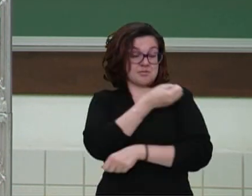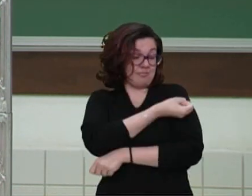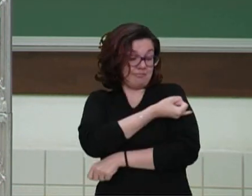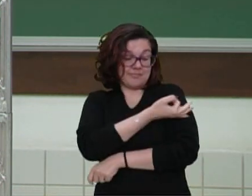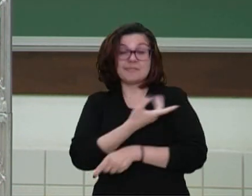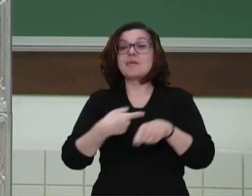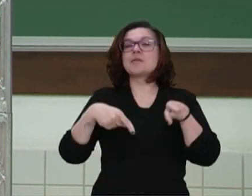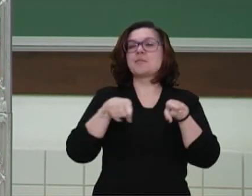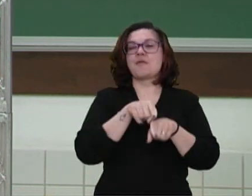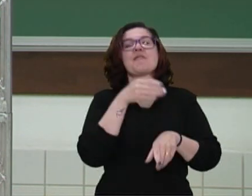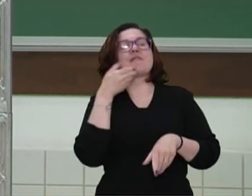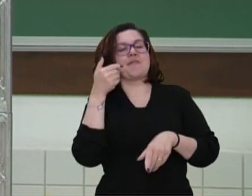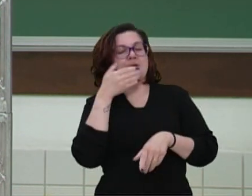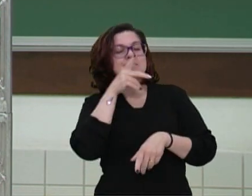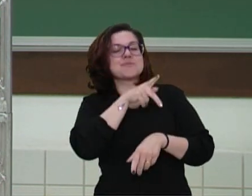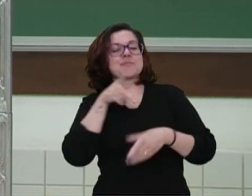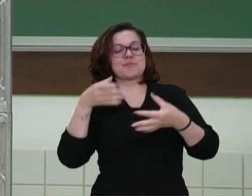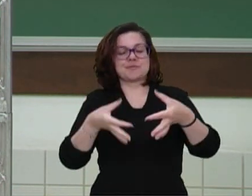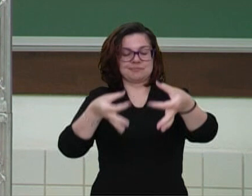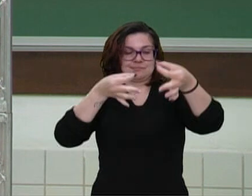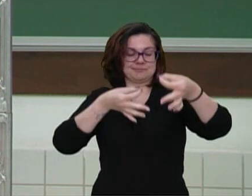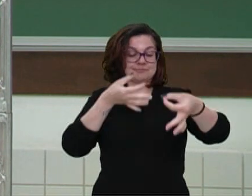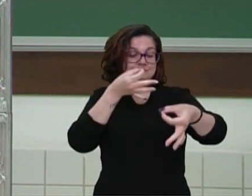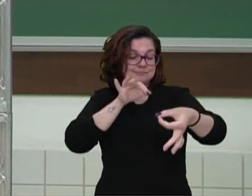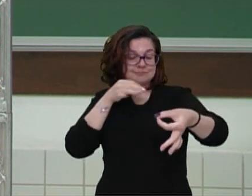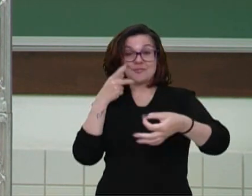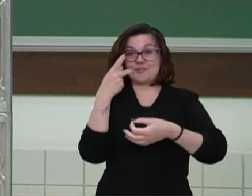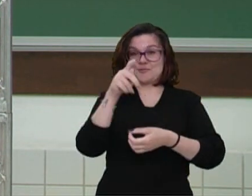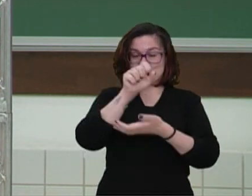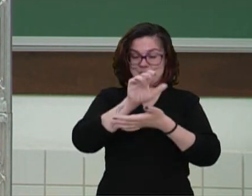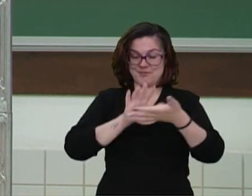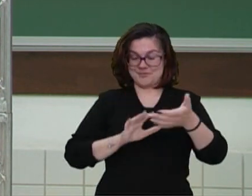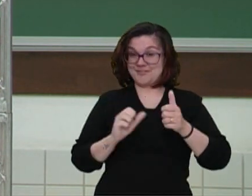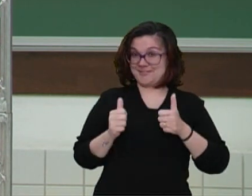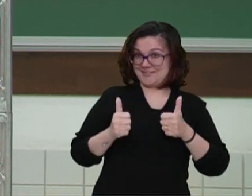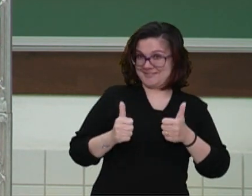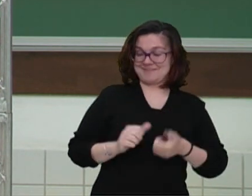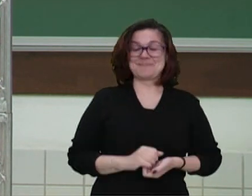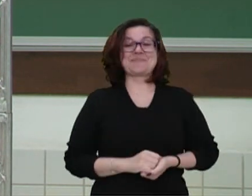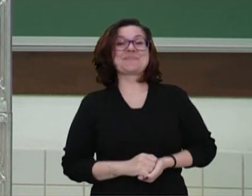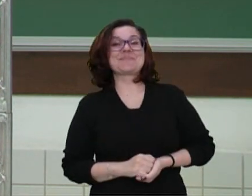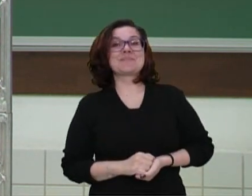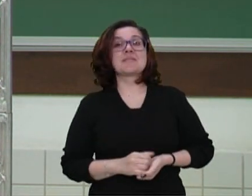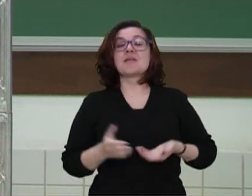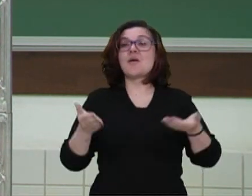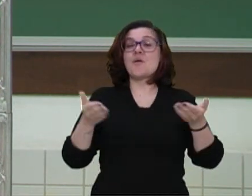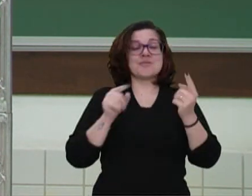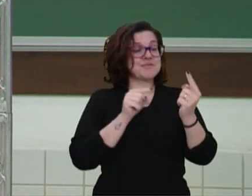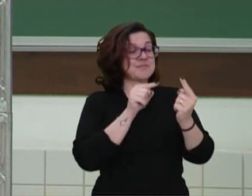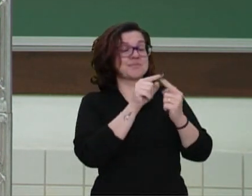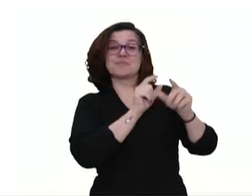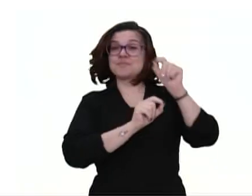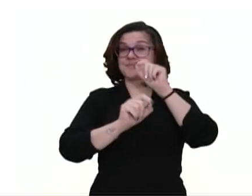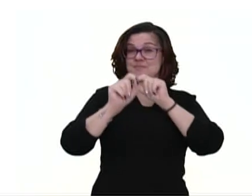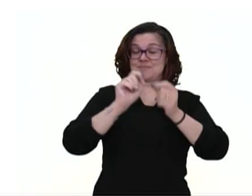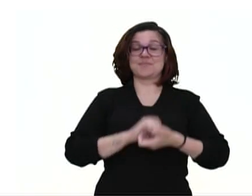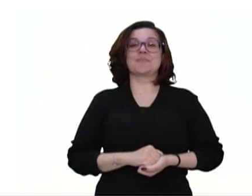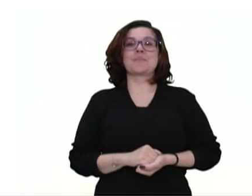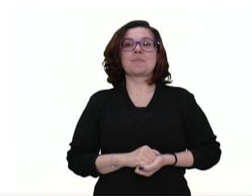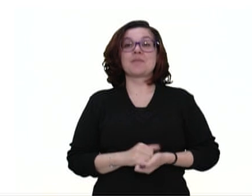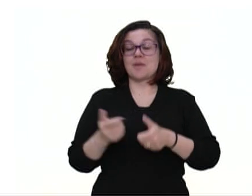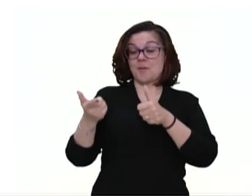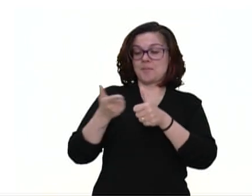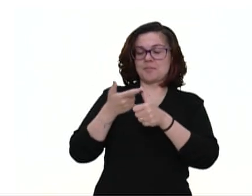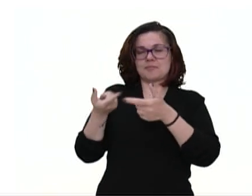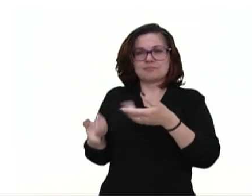série, para facilitar quando os professores forem lá na escola buscar as atividades para corrigi-las, ok? Os objetivos da aula de hoje são os seguintes. Nós